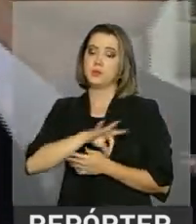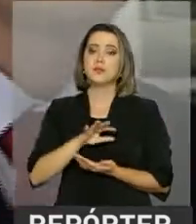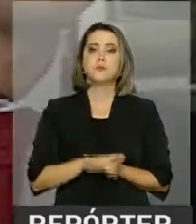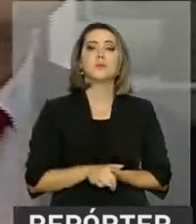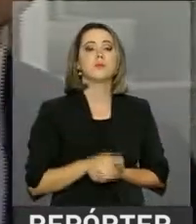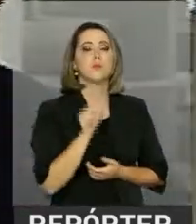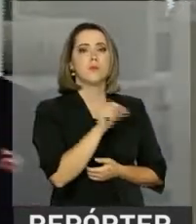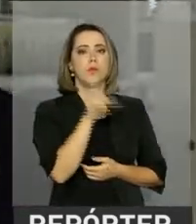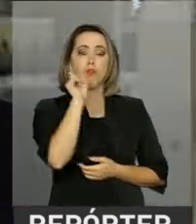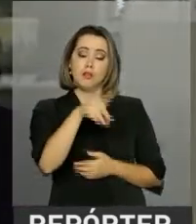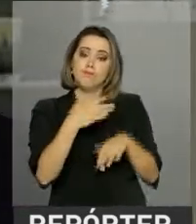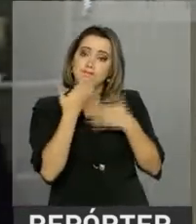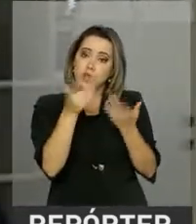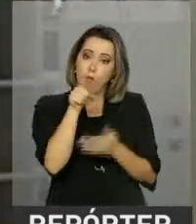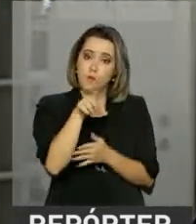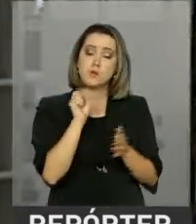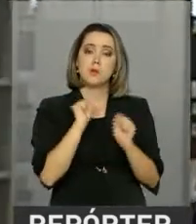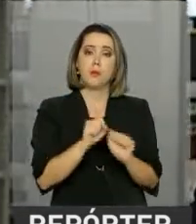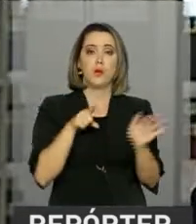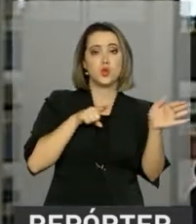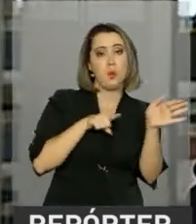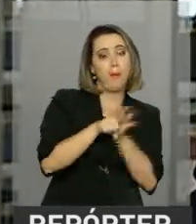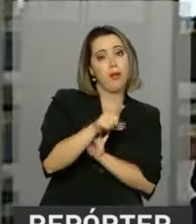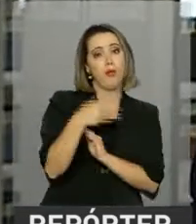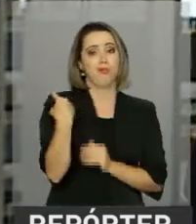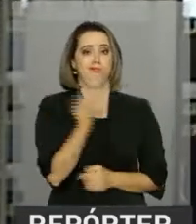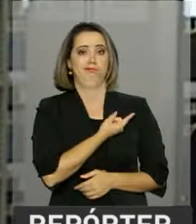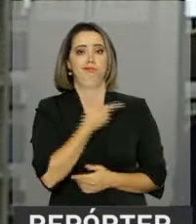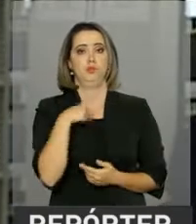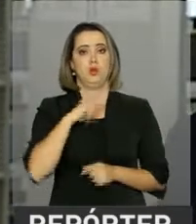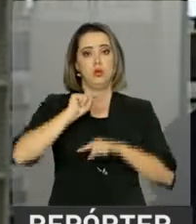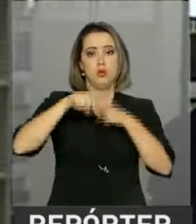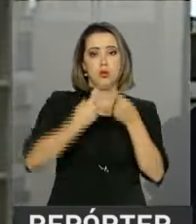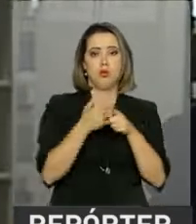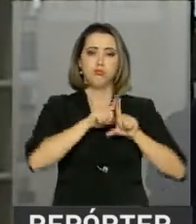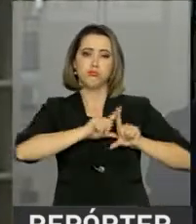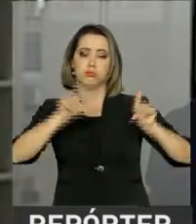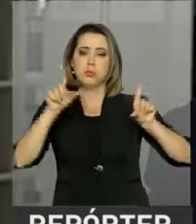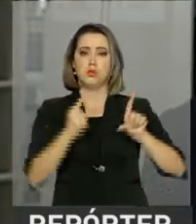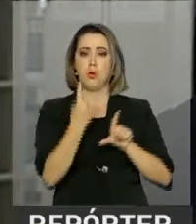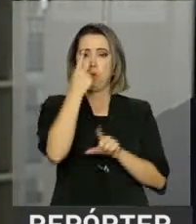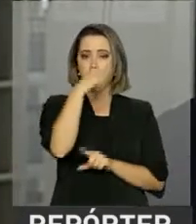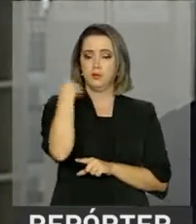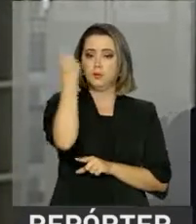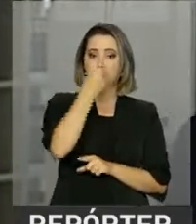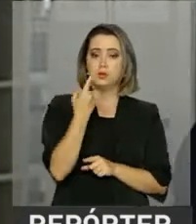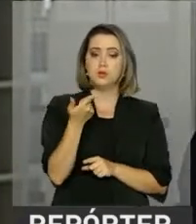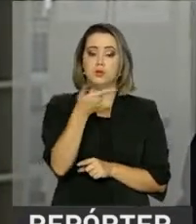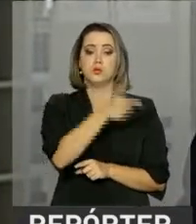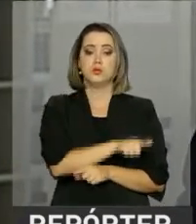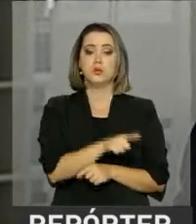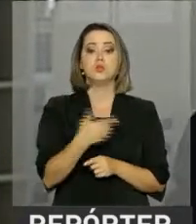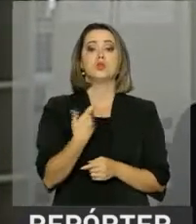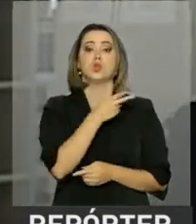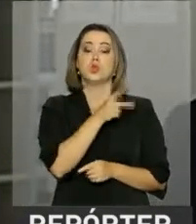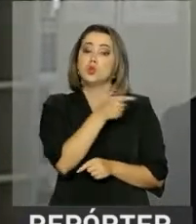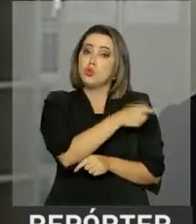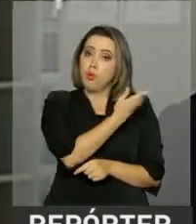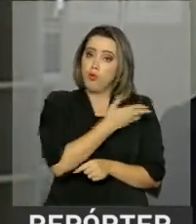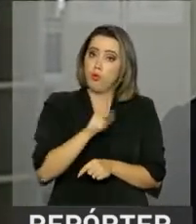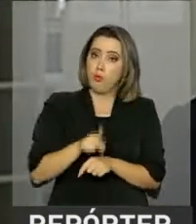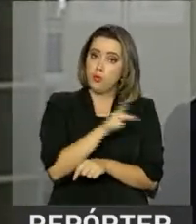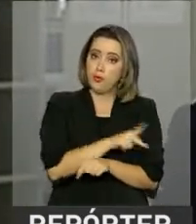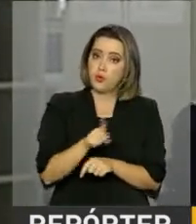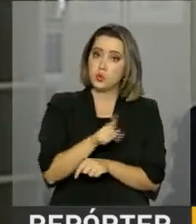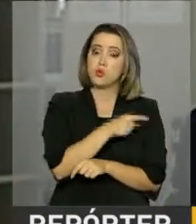é isso aí você pode mandar sua pergunta não o próximo link daqui a uma hora nós estaremos também com o professor e ele